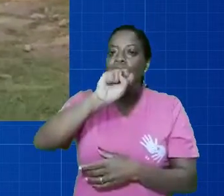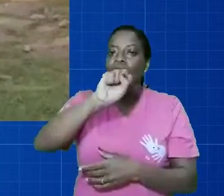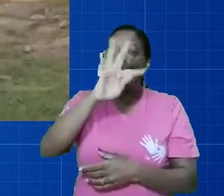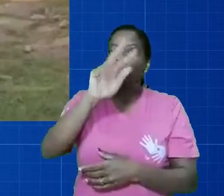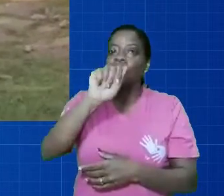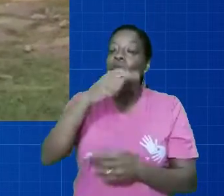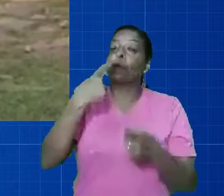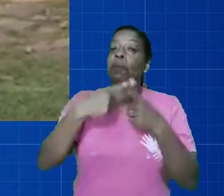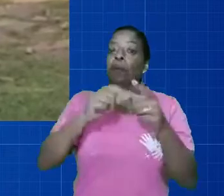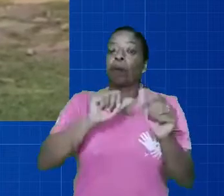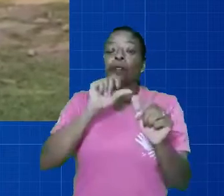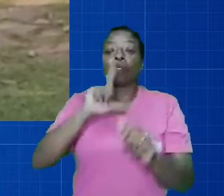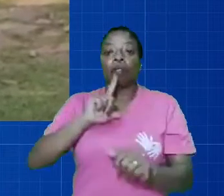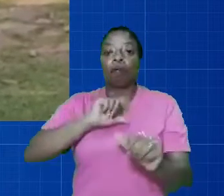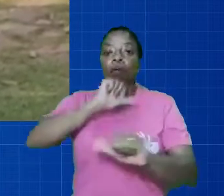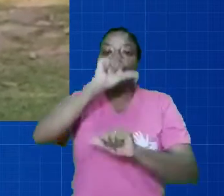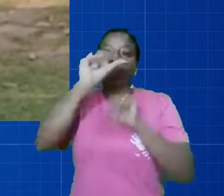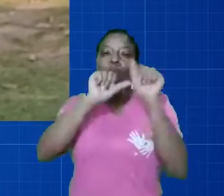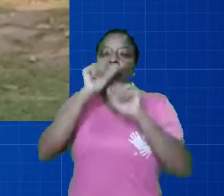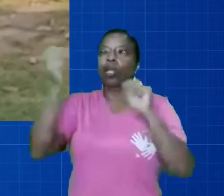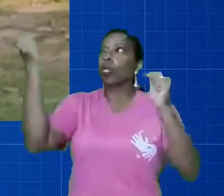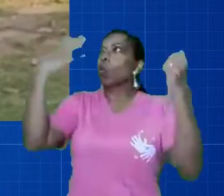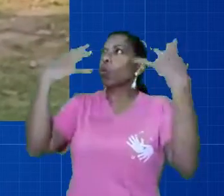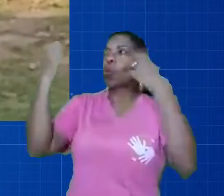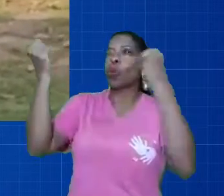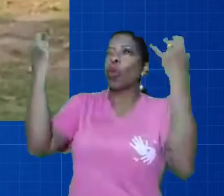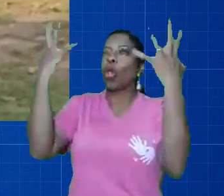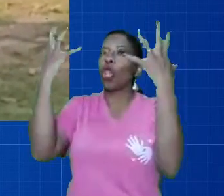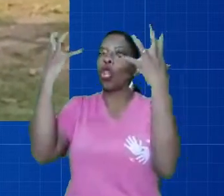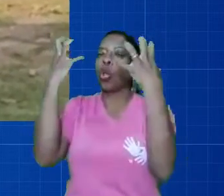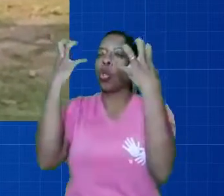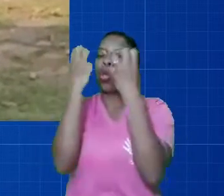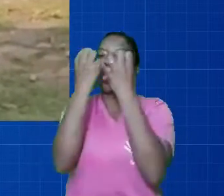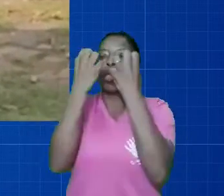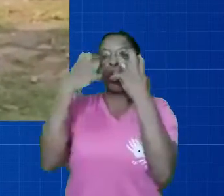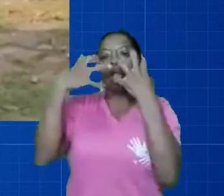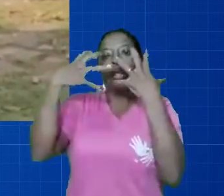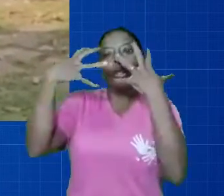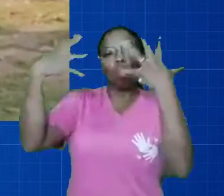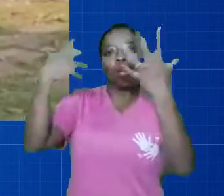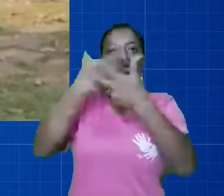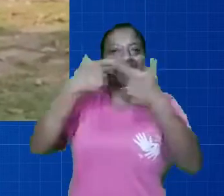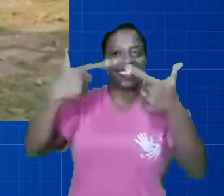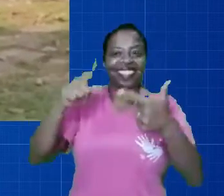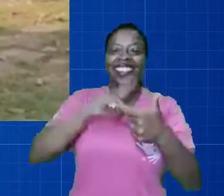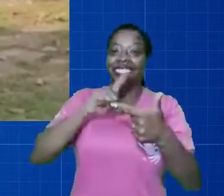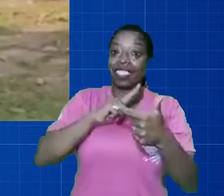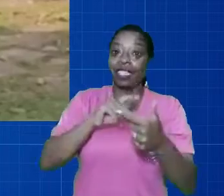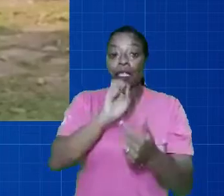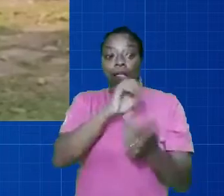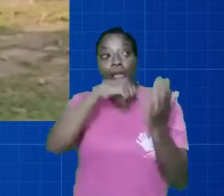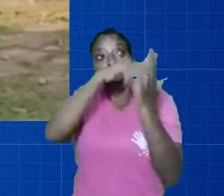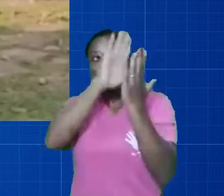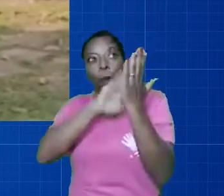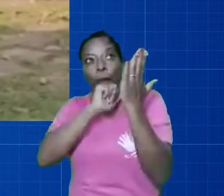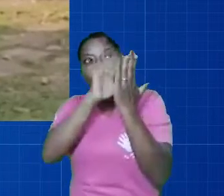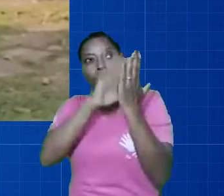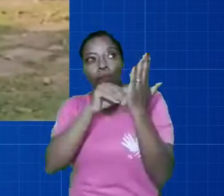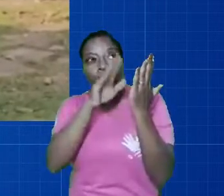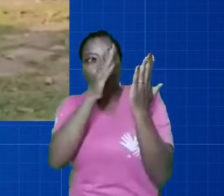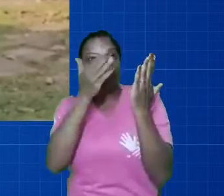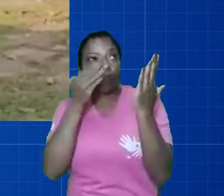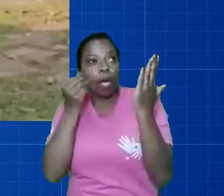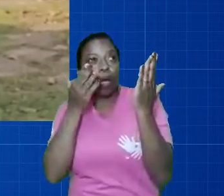de cores quando estávamos com eles aqui ao lado de fora. Então, para as aulas de pintura, nós não tivemos na oficina de arte nenhum ambiente